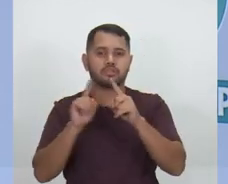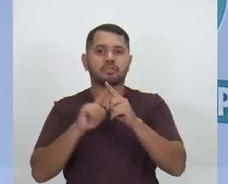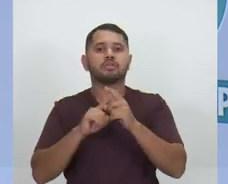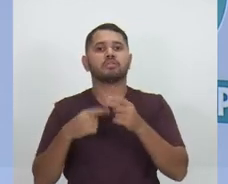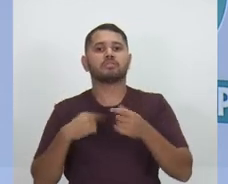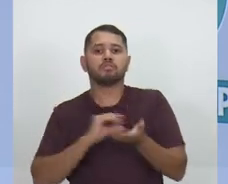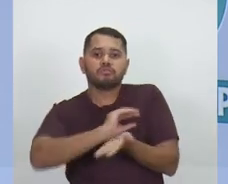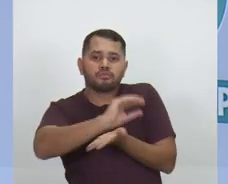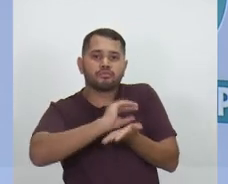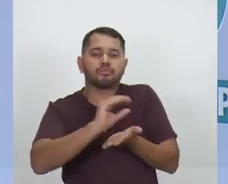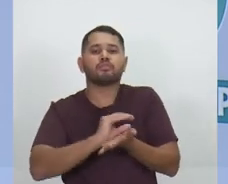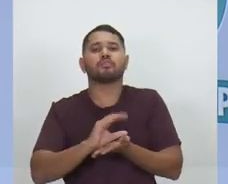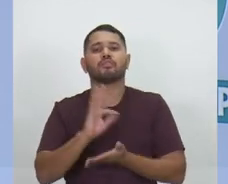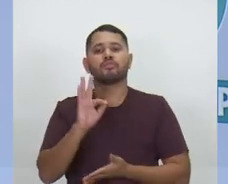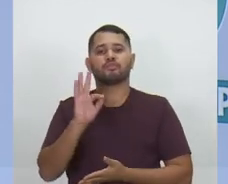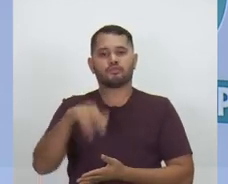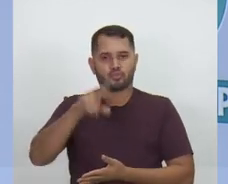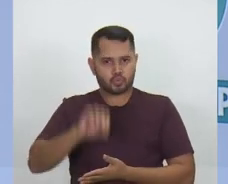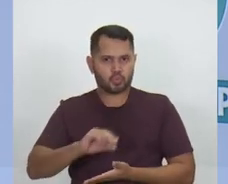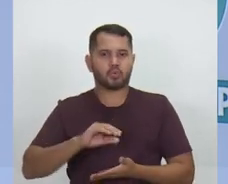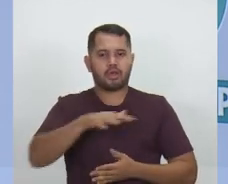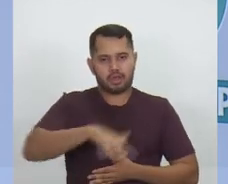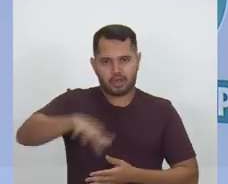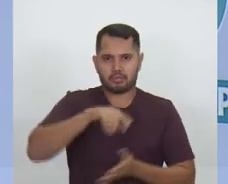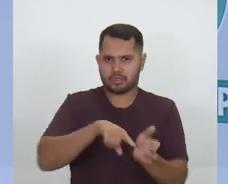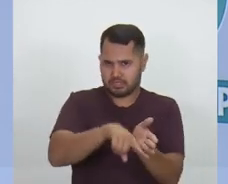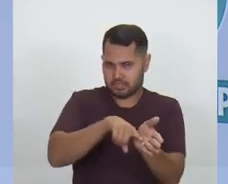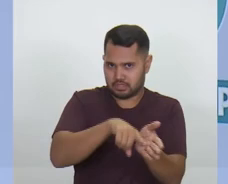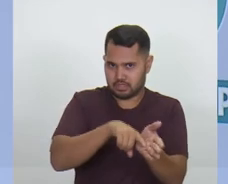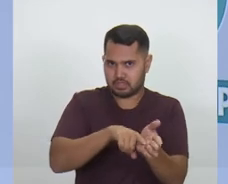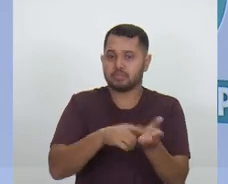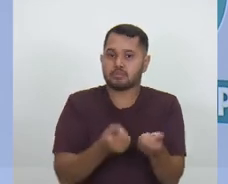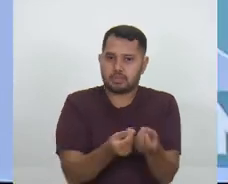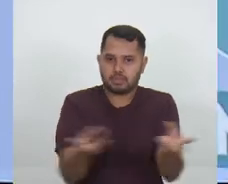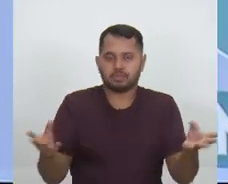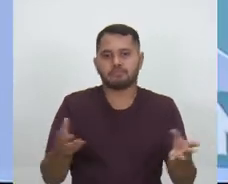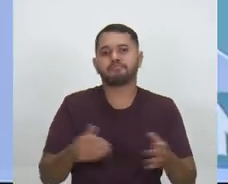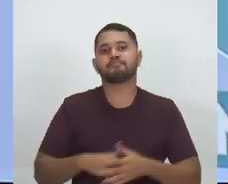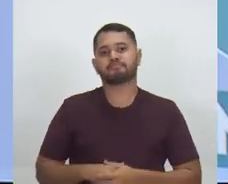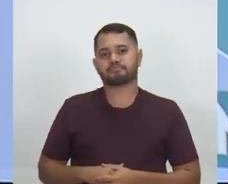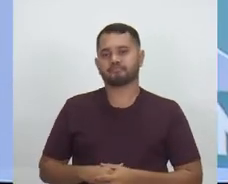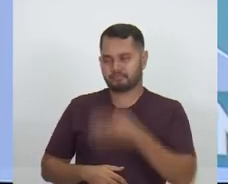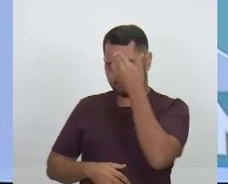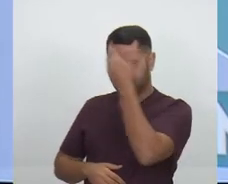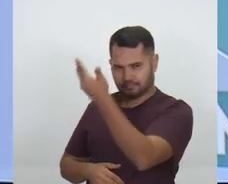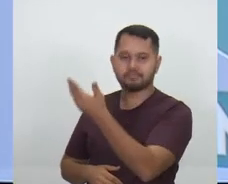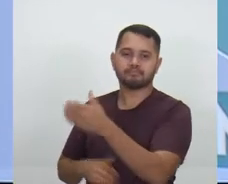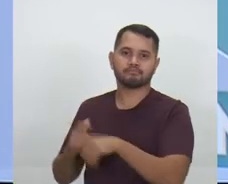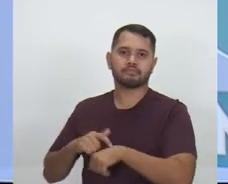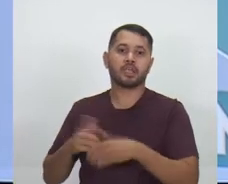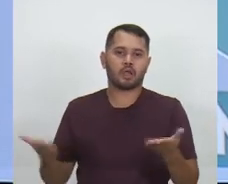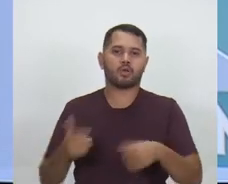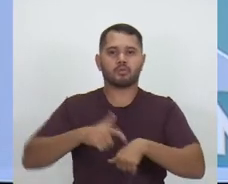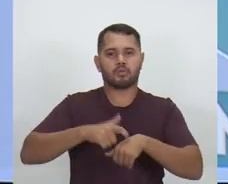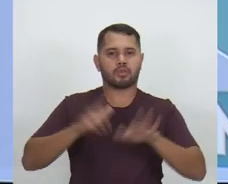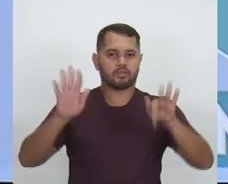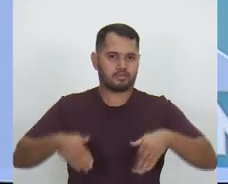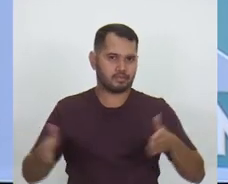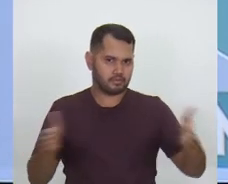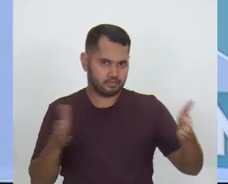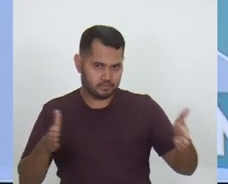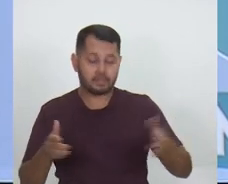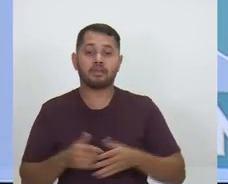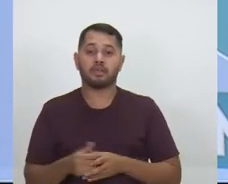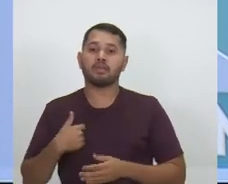amparo à pesquisa para que a gente possa dar condições ao longo do brigadeiro data a gente vai chegando ao fim de mais uma rodada